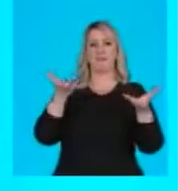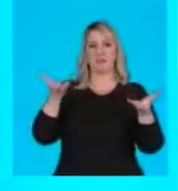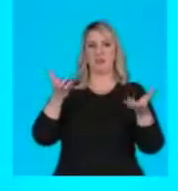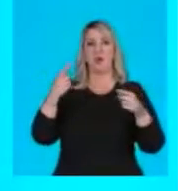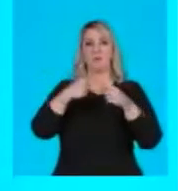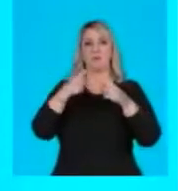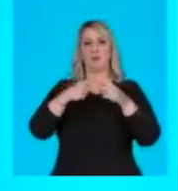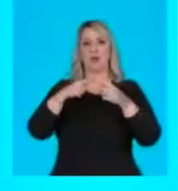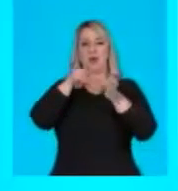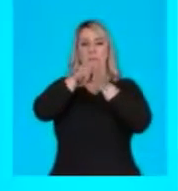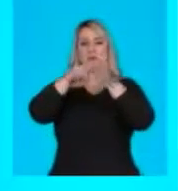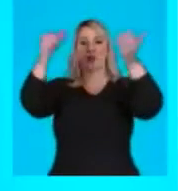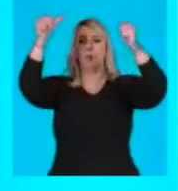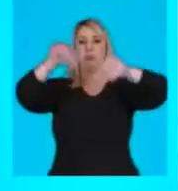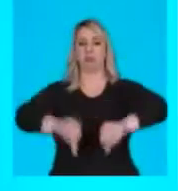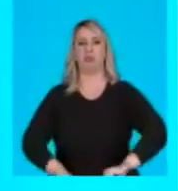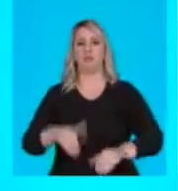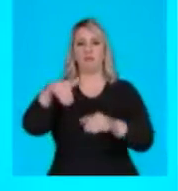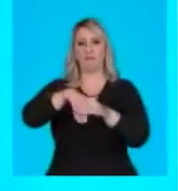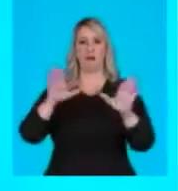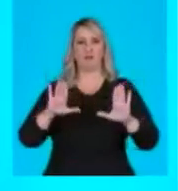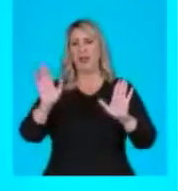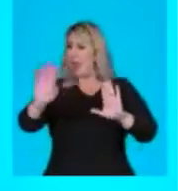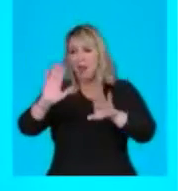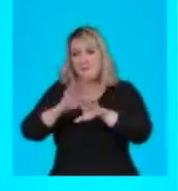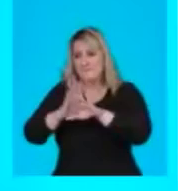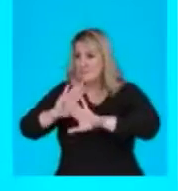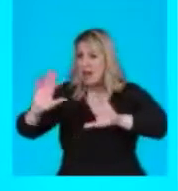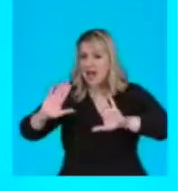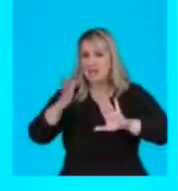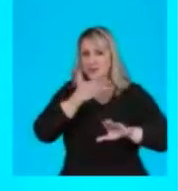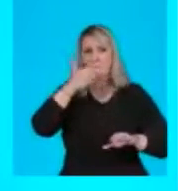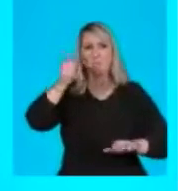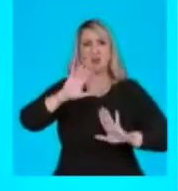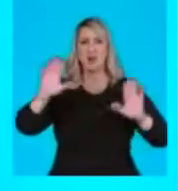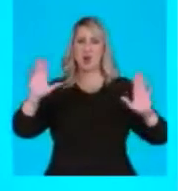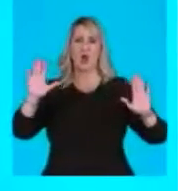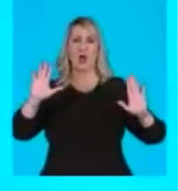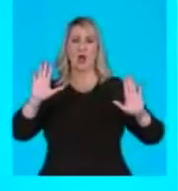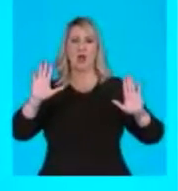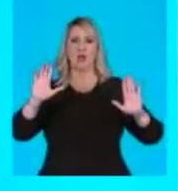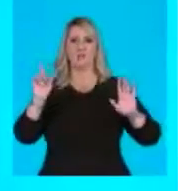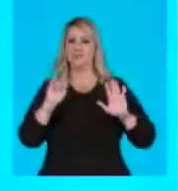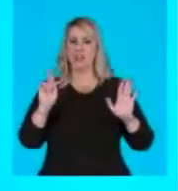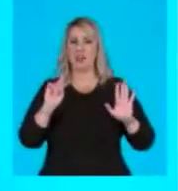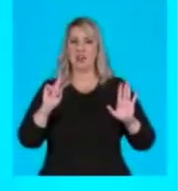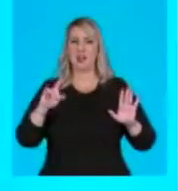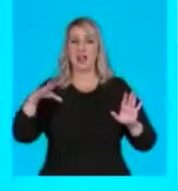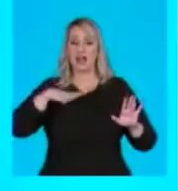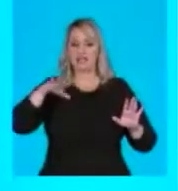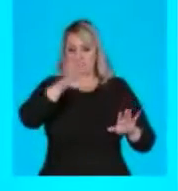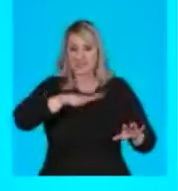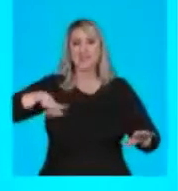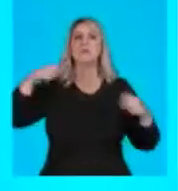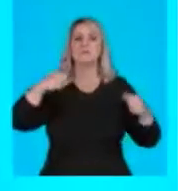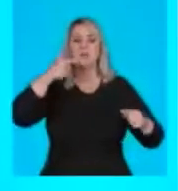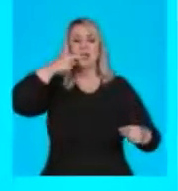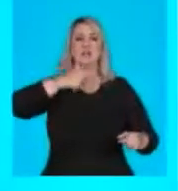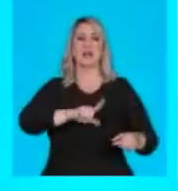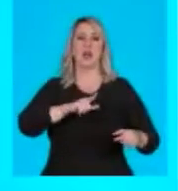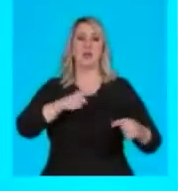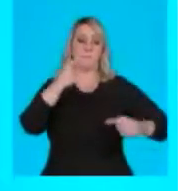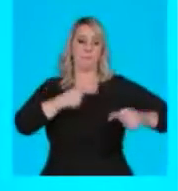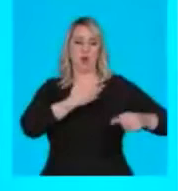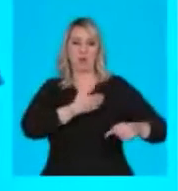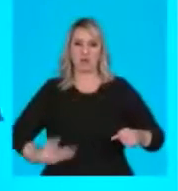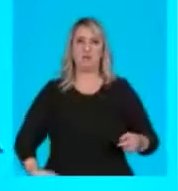pesquisas e tarde esperando faça isso porque não é ou não é o melhor para um debate eleitoral não melhor cidade tem que ganhar as políticas públicas têm